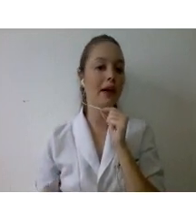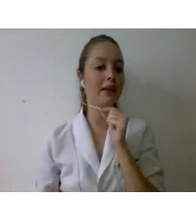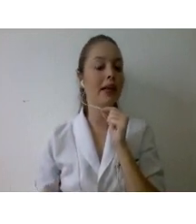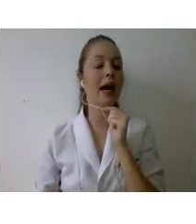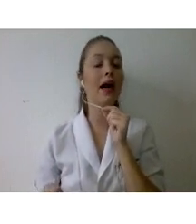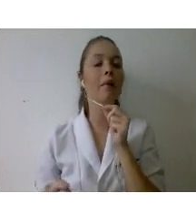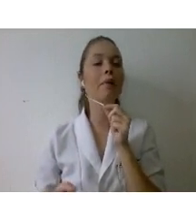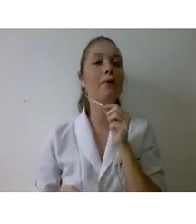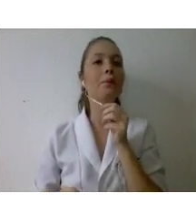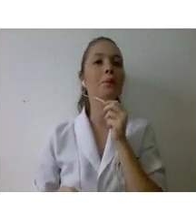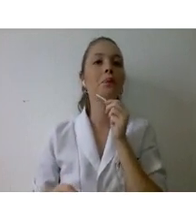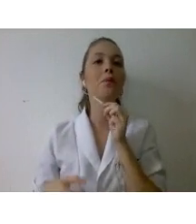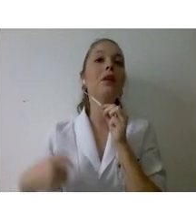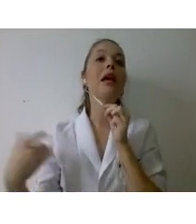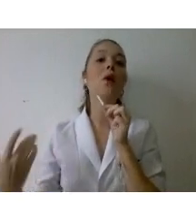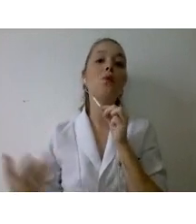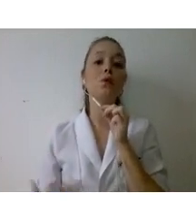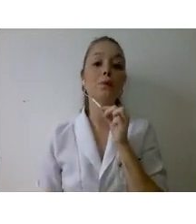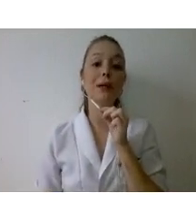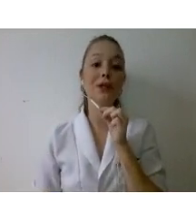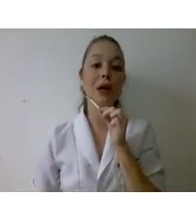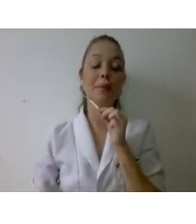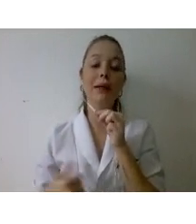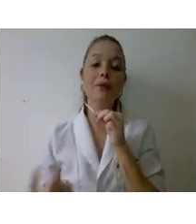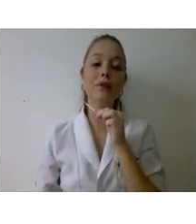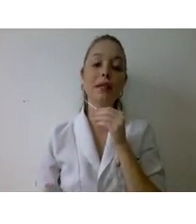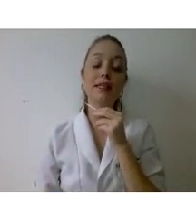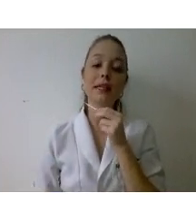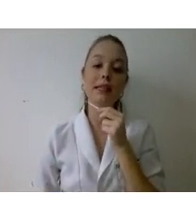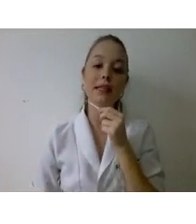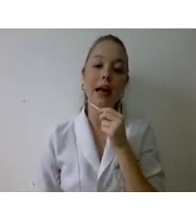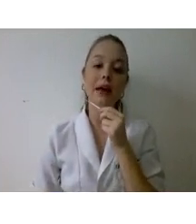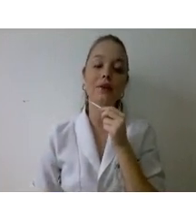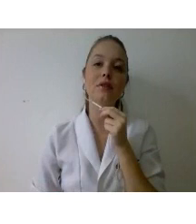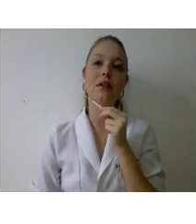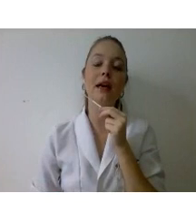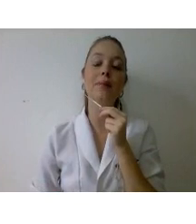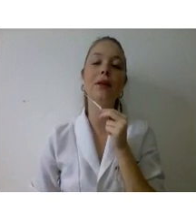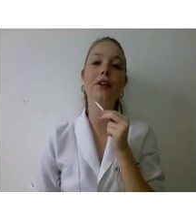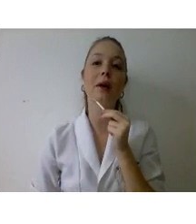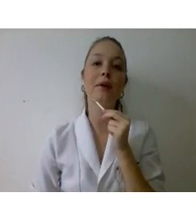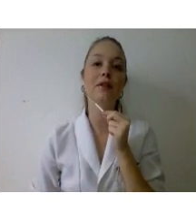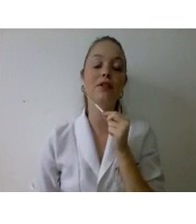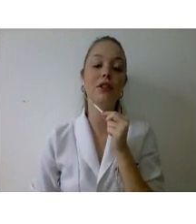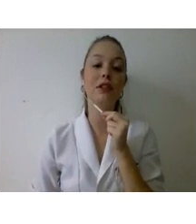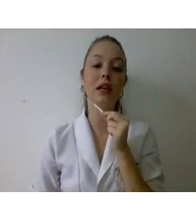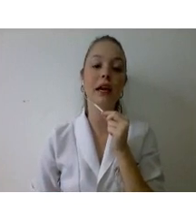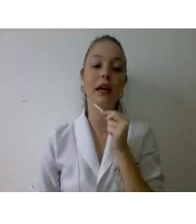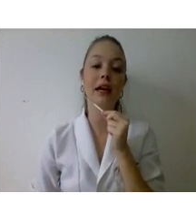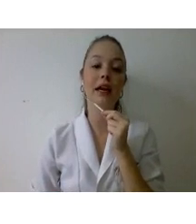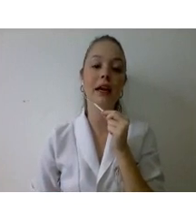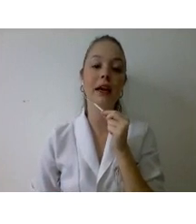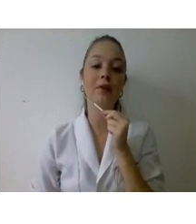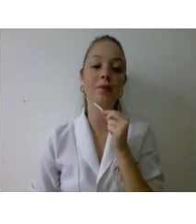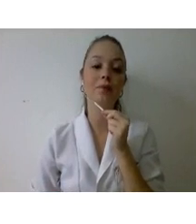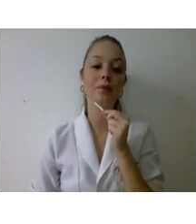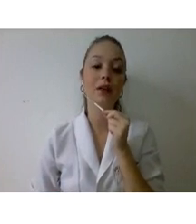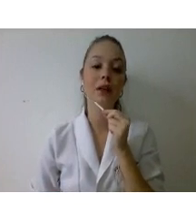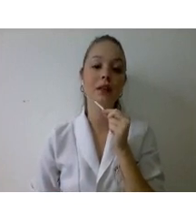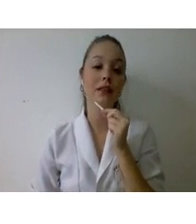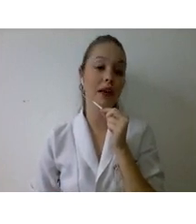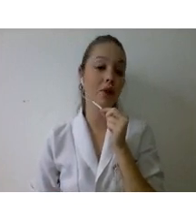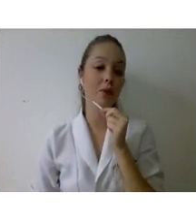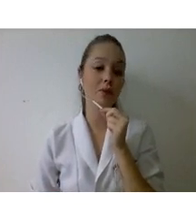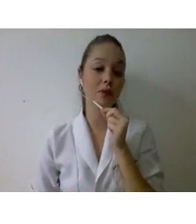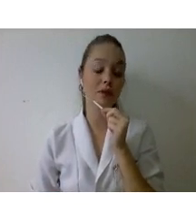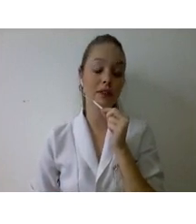micropóreo, esparadrapo e alguns medicamentos necessários, né? Medicamentos